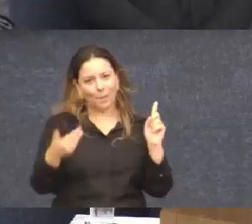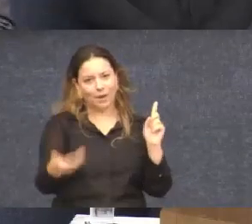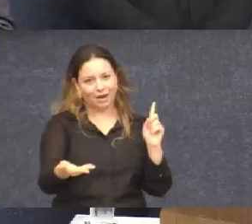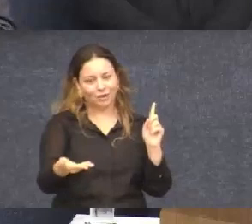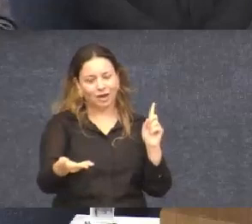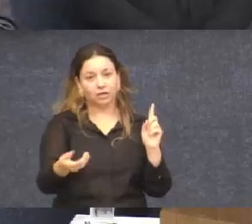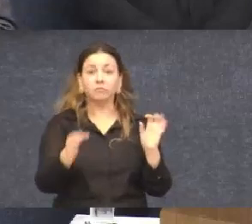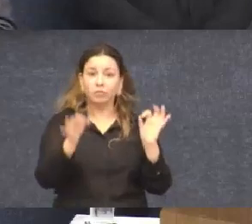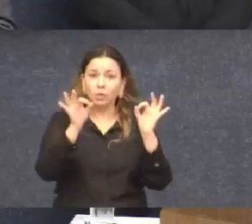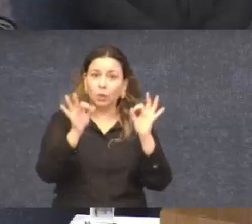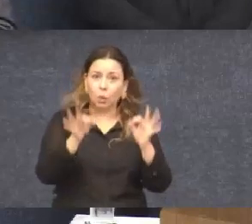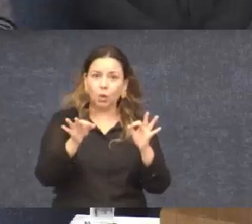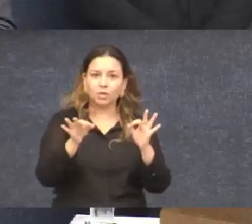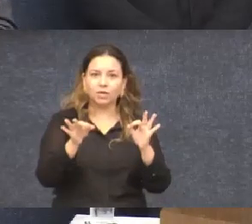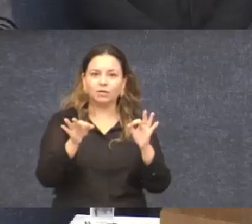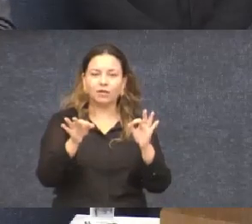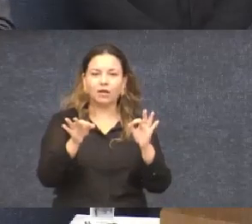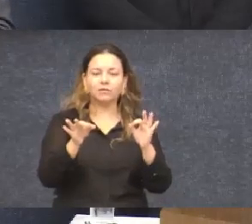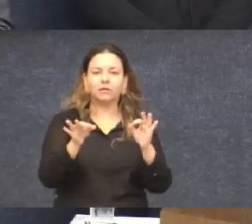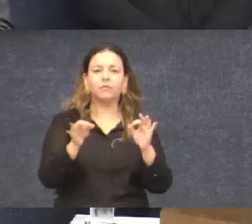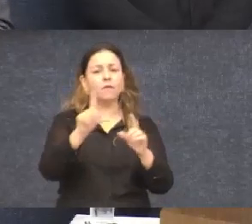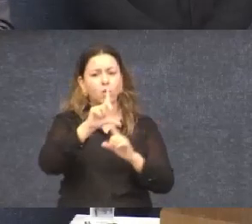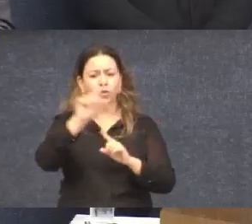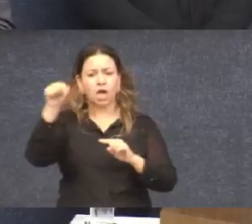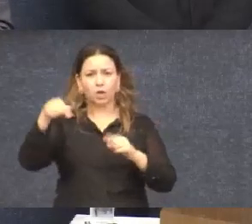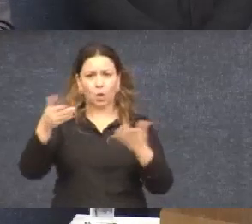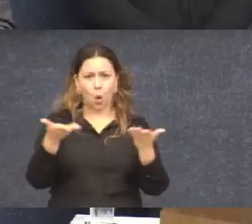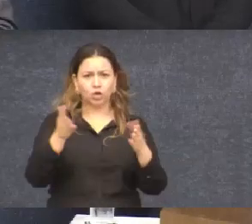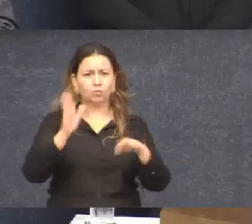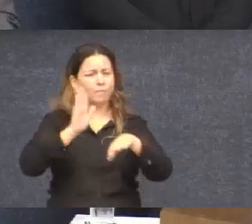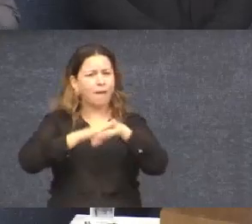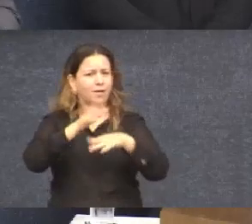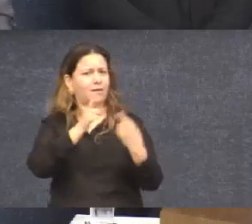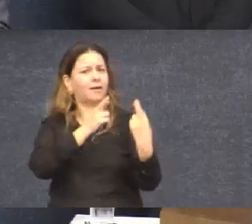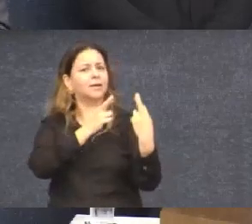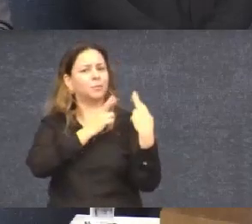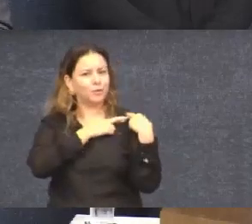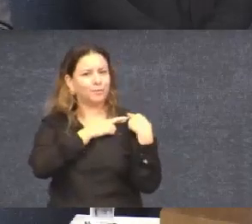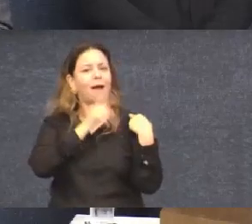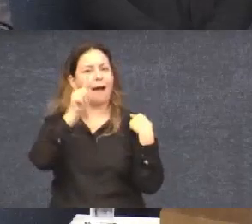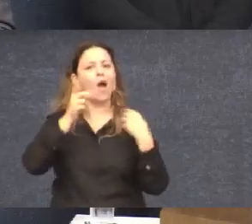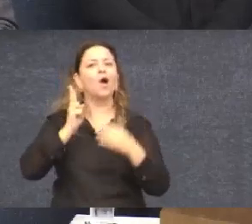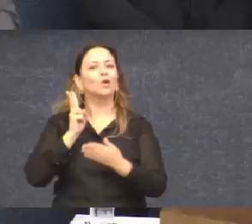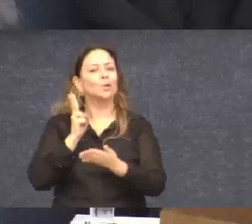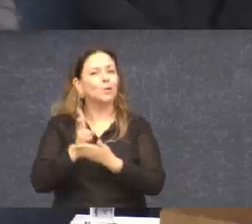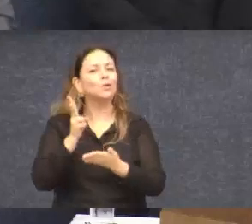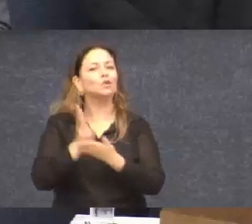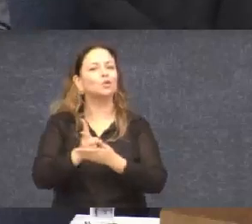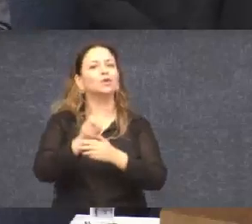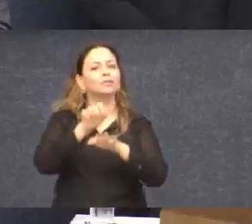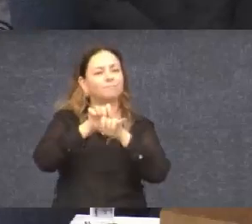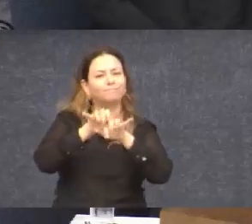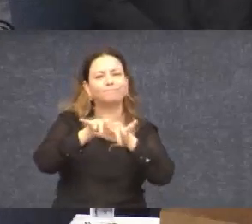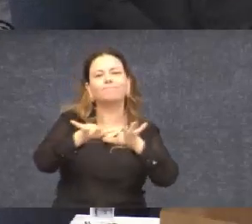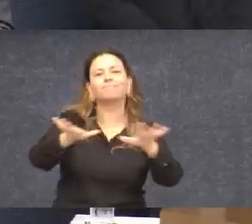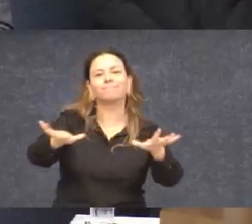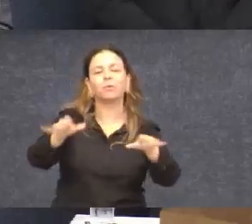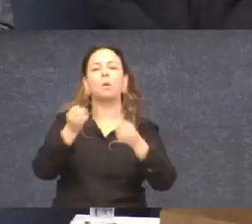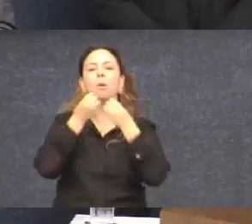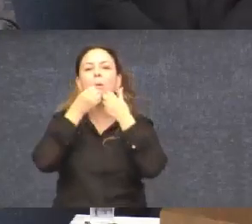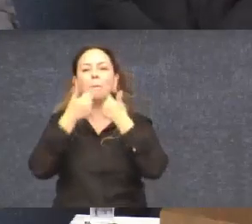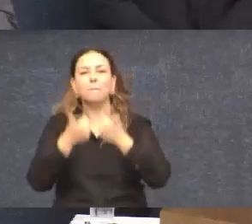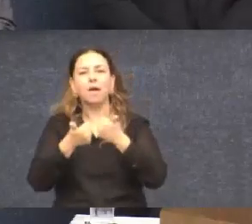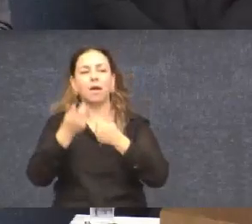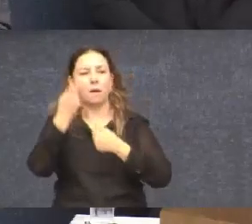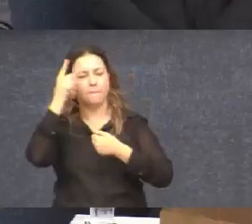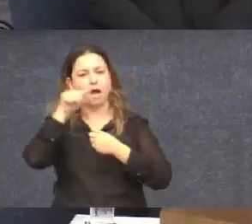com certeza, sairão daqui com uma responsabilidade ainda maior de continuar a difundir e levar o bem para a nossa